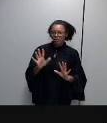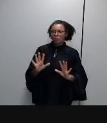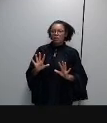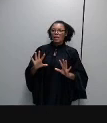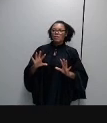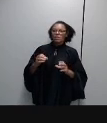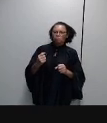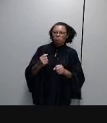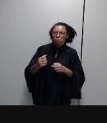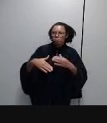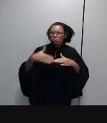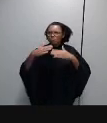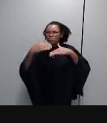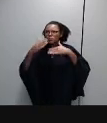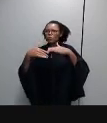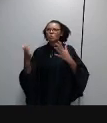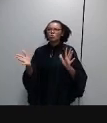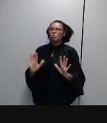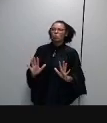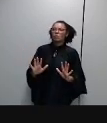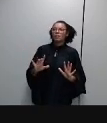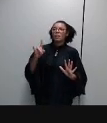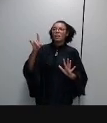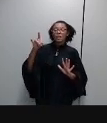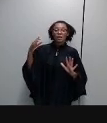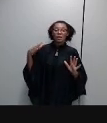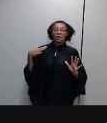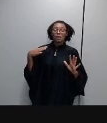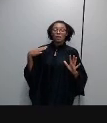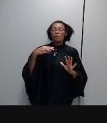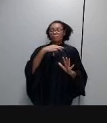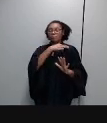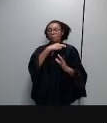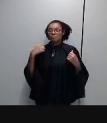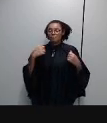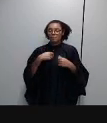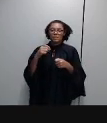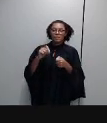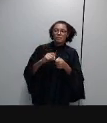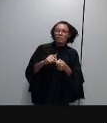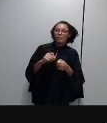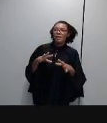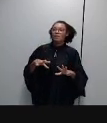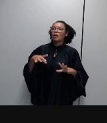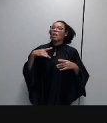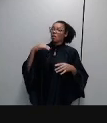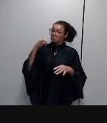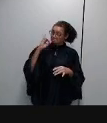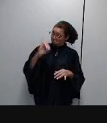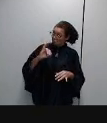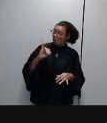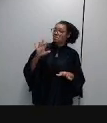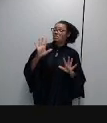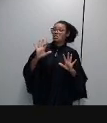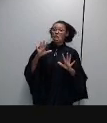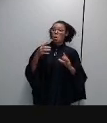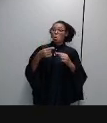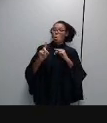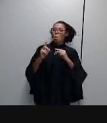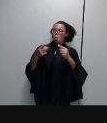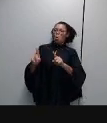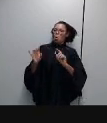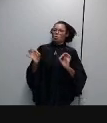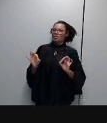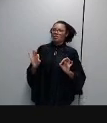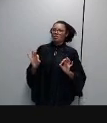engenharia processual que Ministro faz eu acho muito interessante e no meu apoio é hum não Aí eu perguntei para que diabos